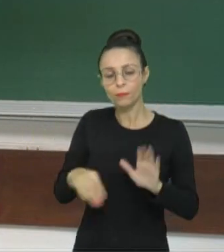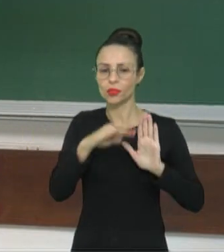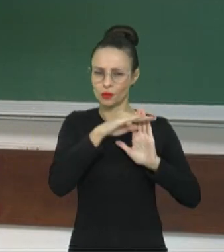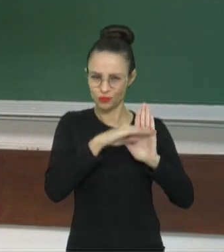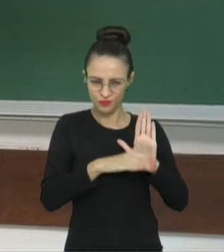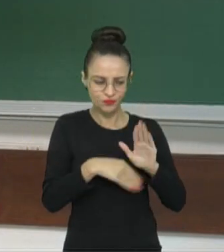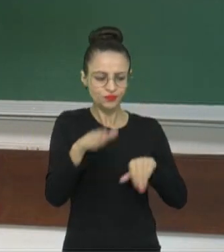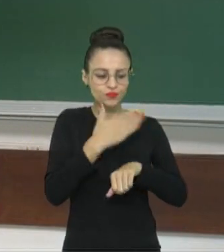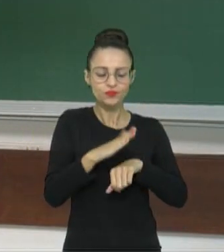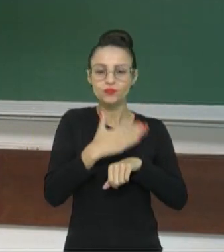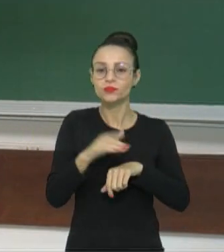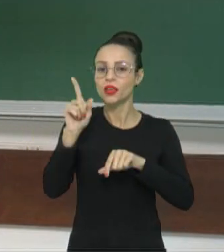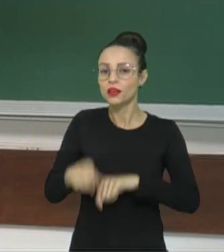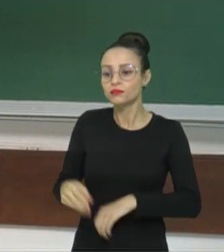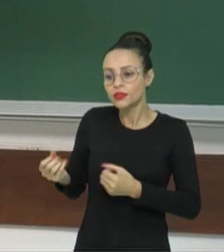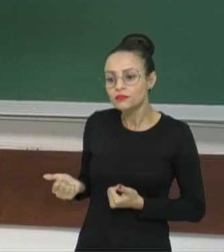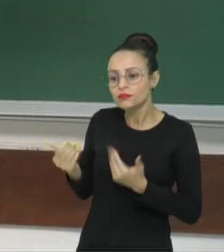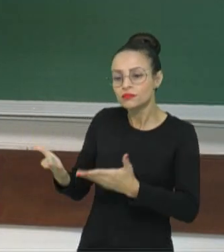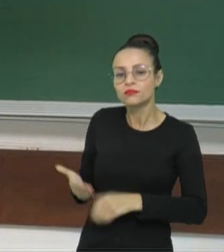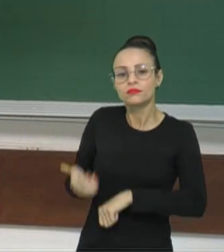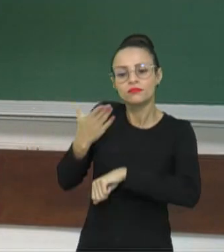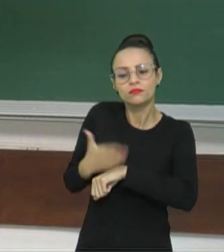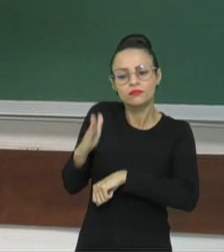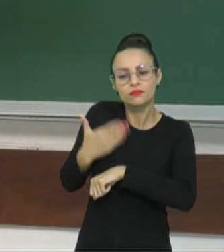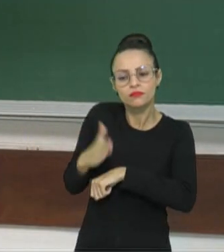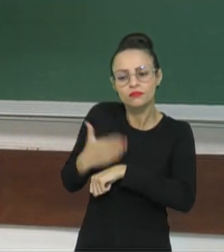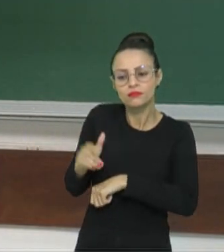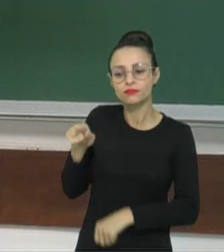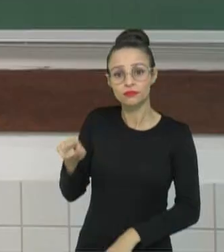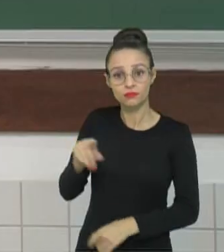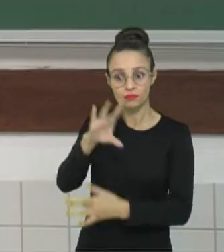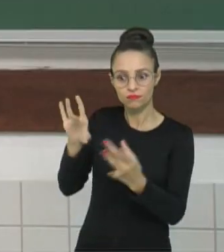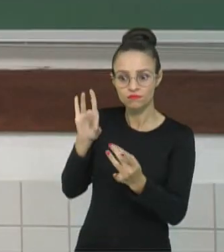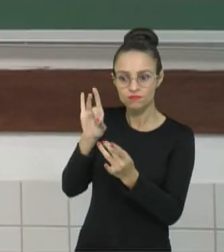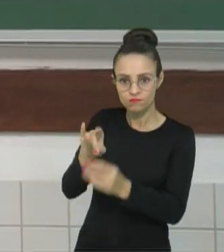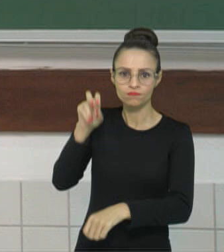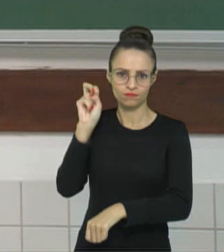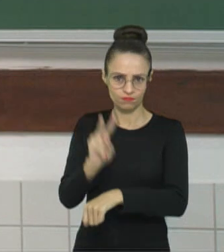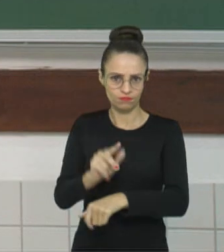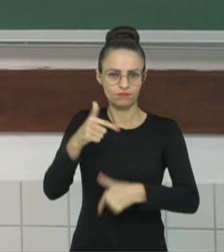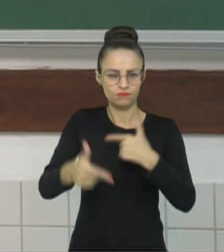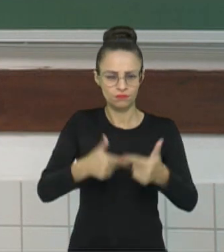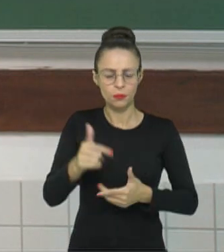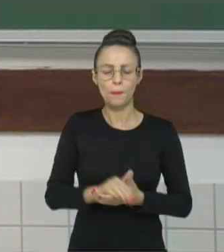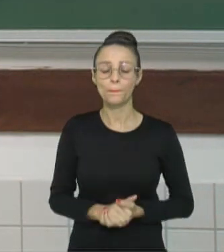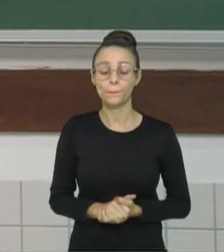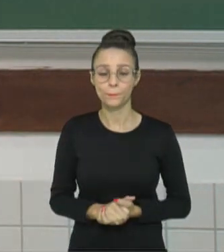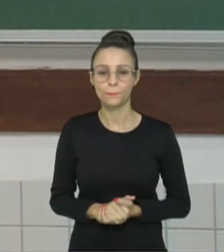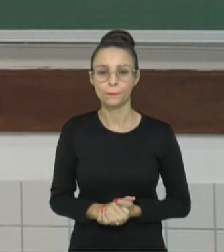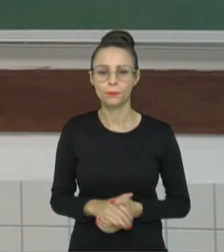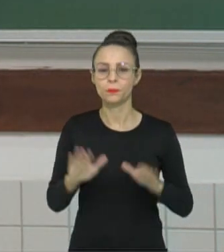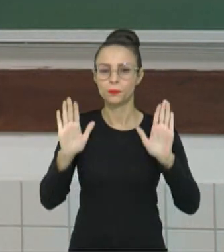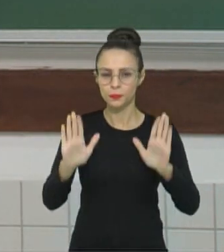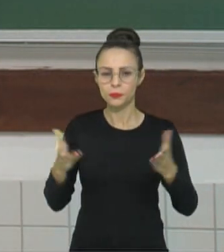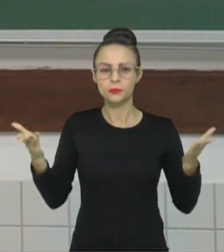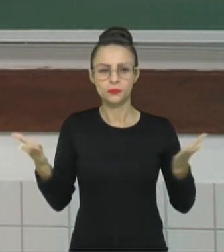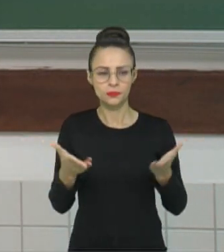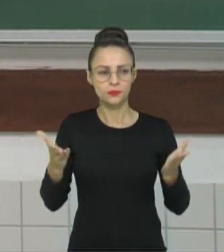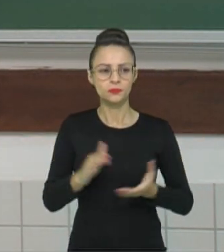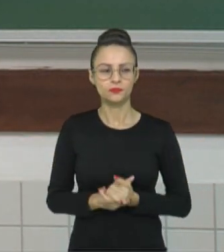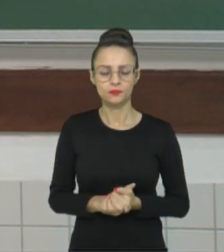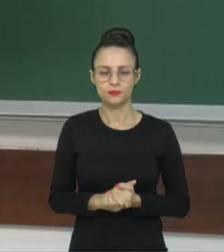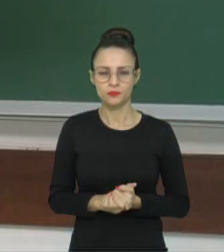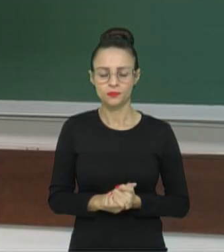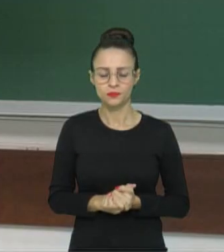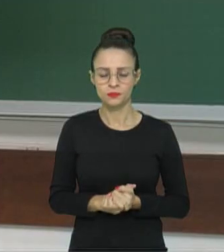de trainee é para treinar alguém em uma função específica. Agora, nós vamos reler